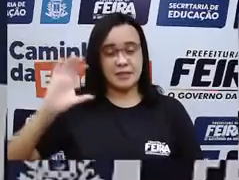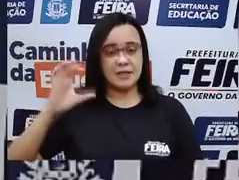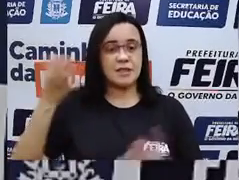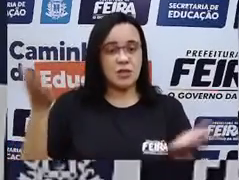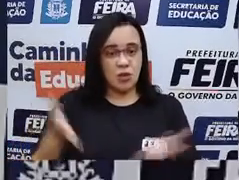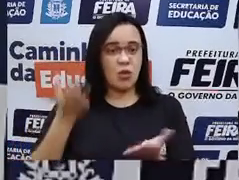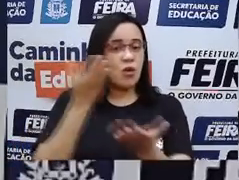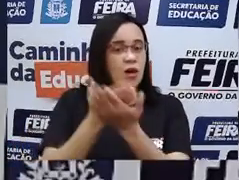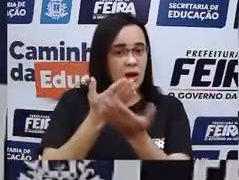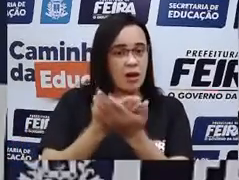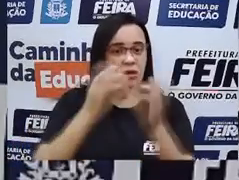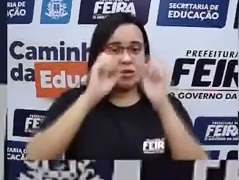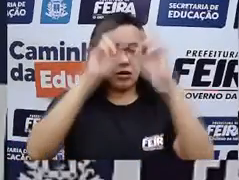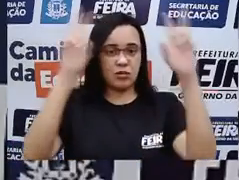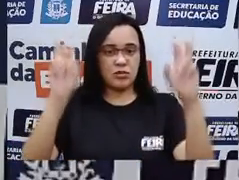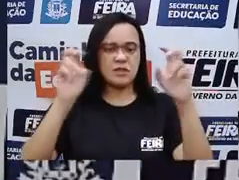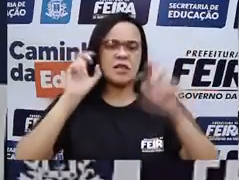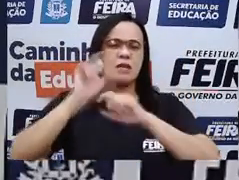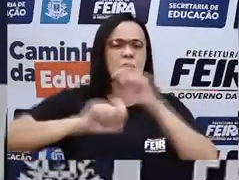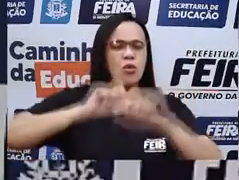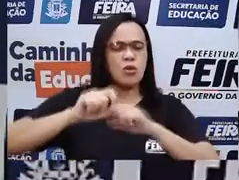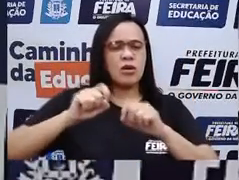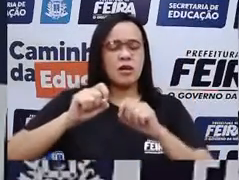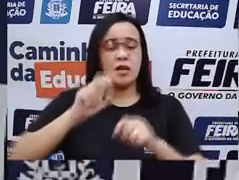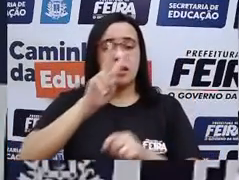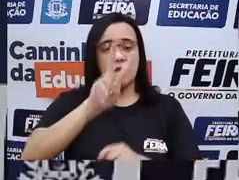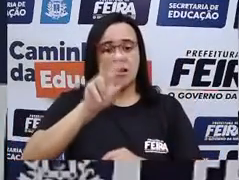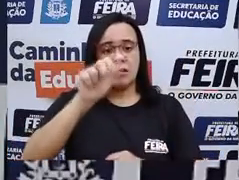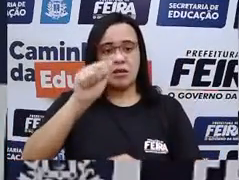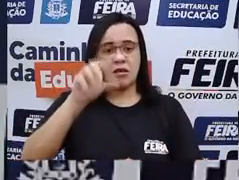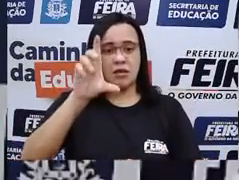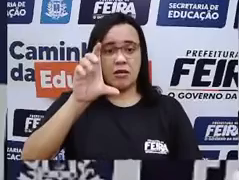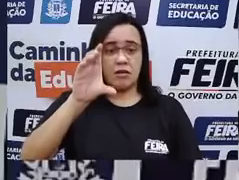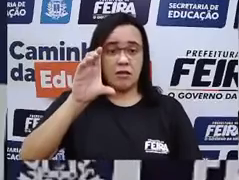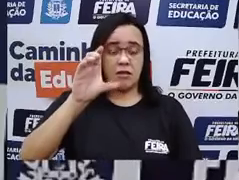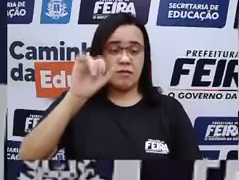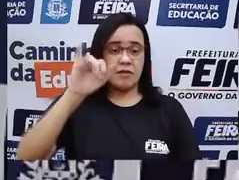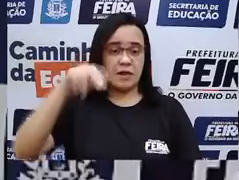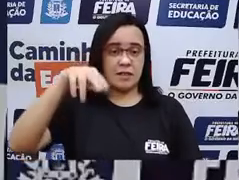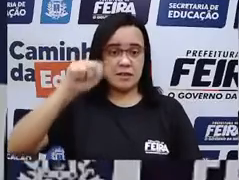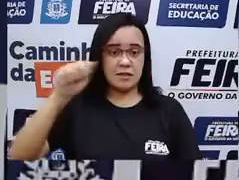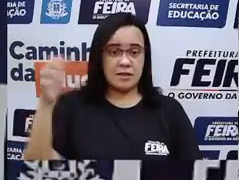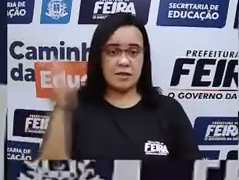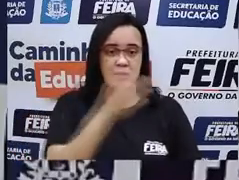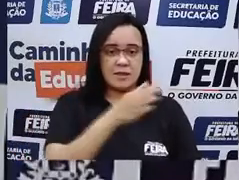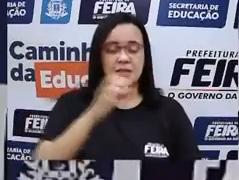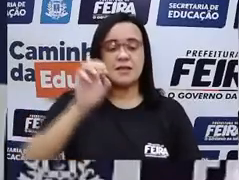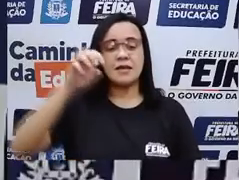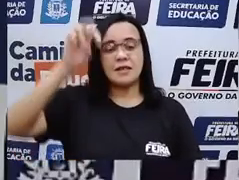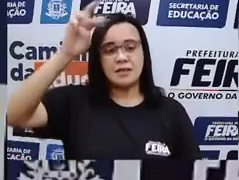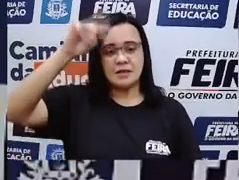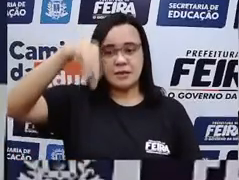tem mais ao levar assim aí medicamentos é um tema muito polêmico